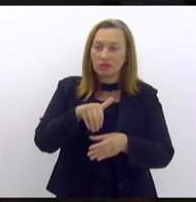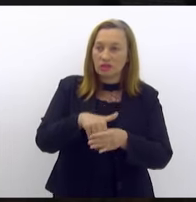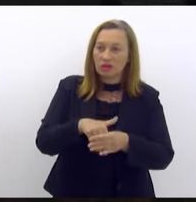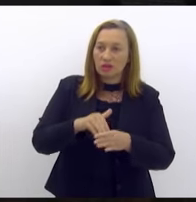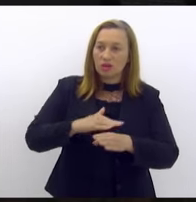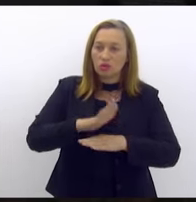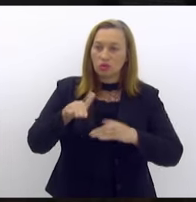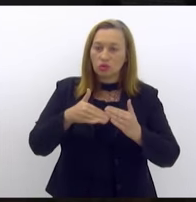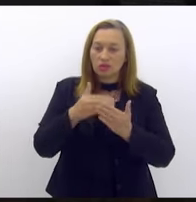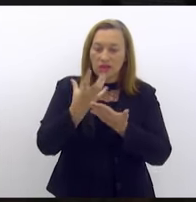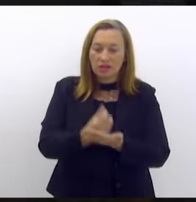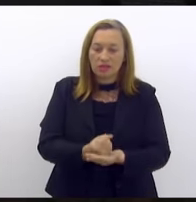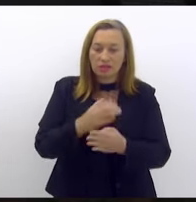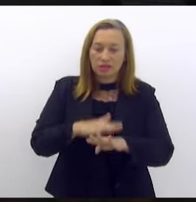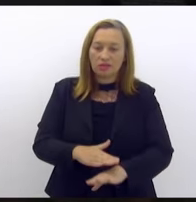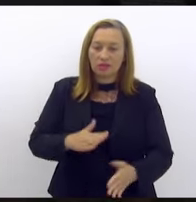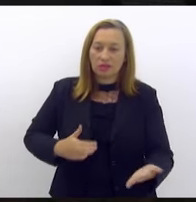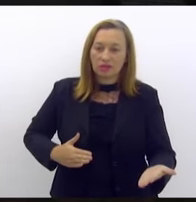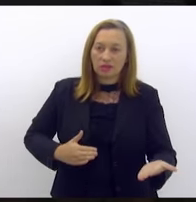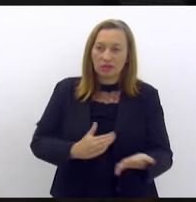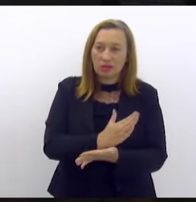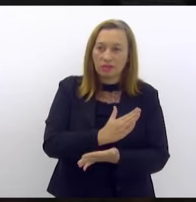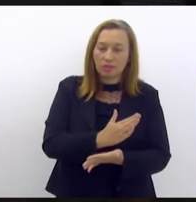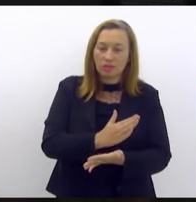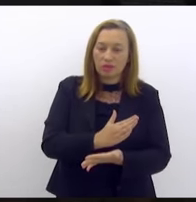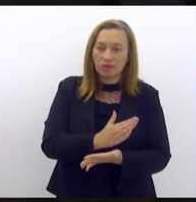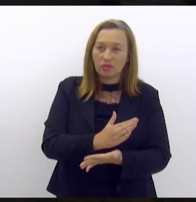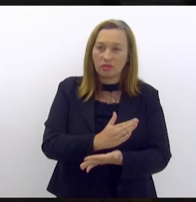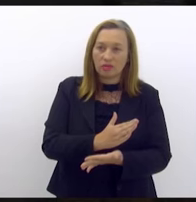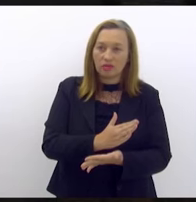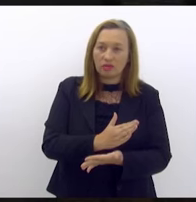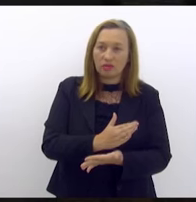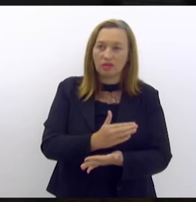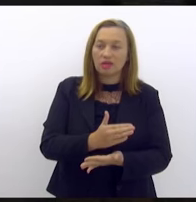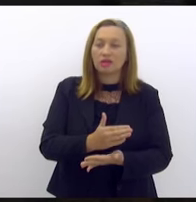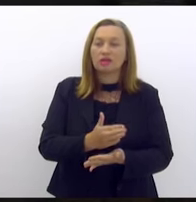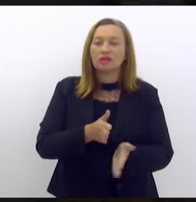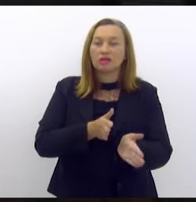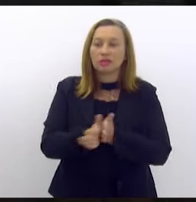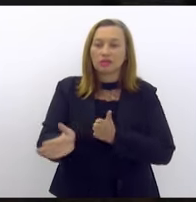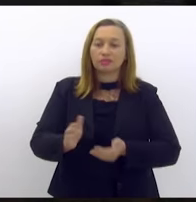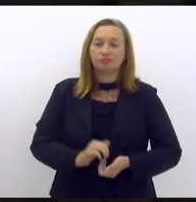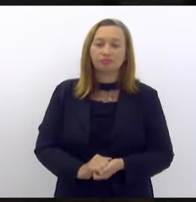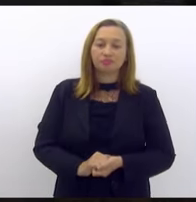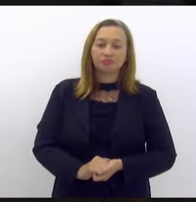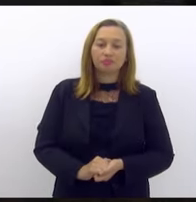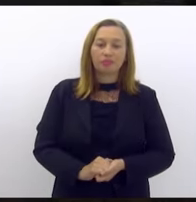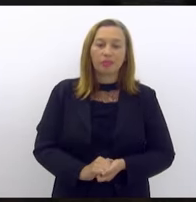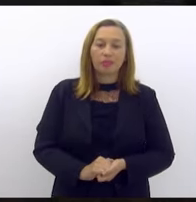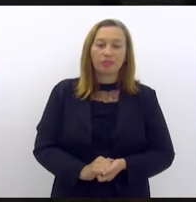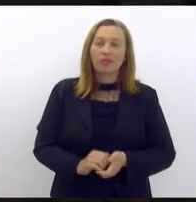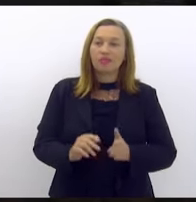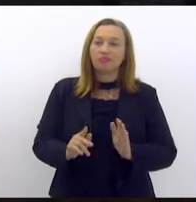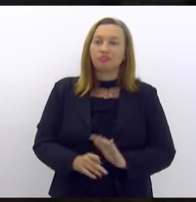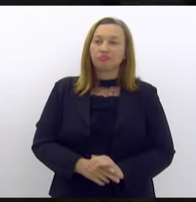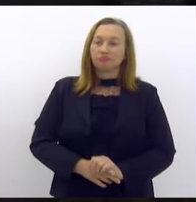Em votação, os senhores que aprovam permaneçam como estão. Aprovado, vai a promulgação.